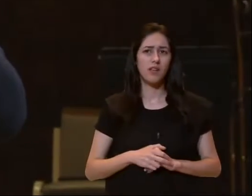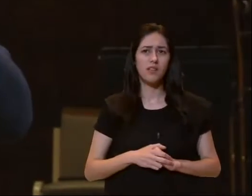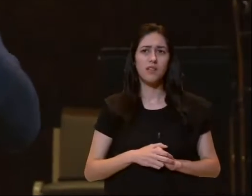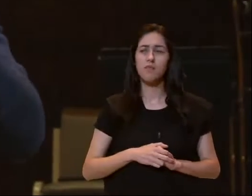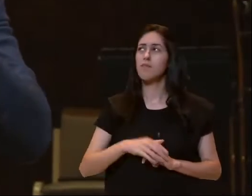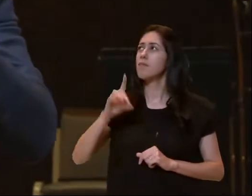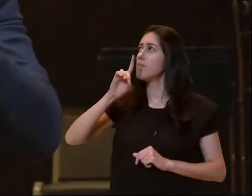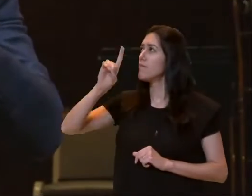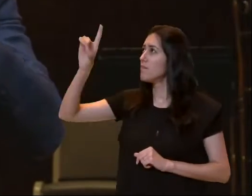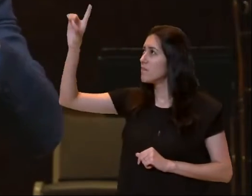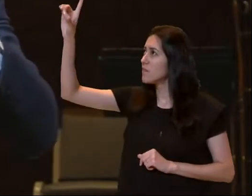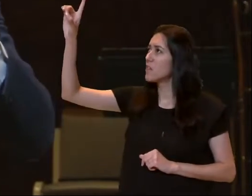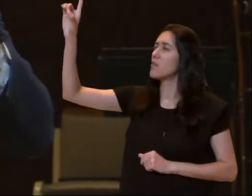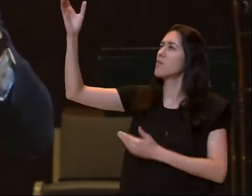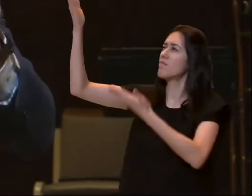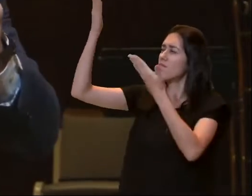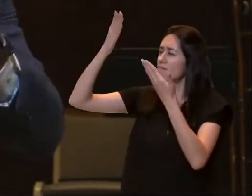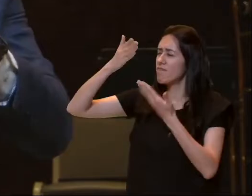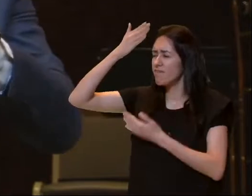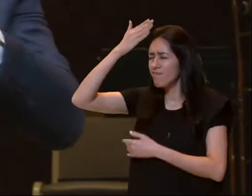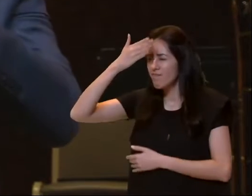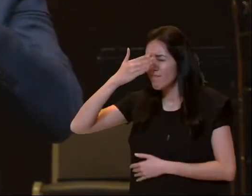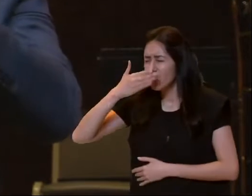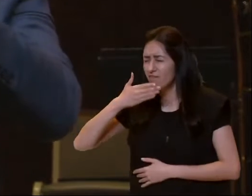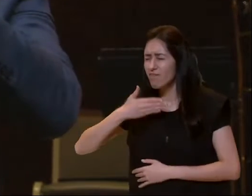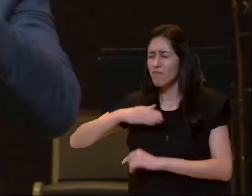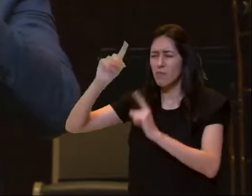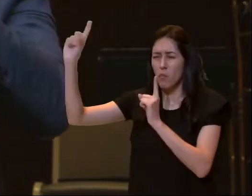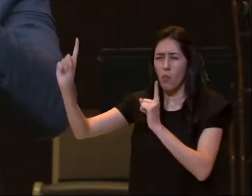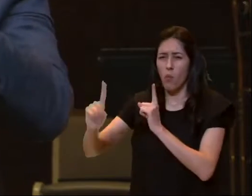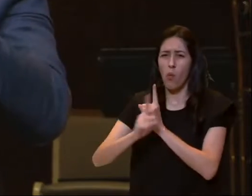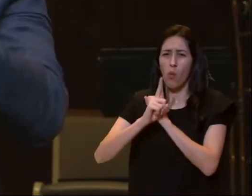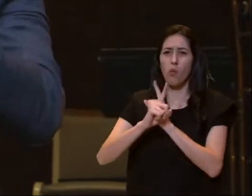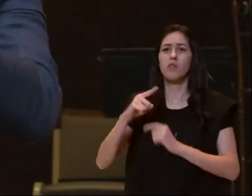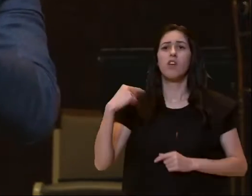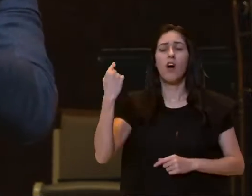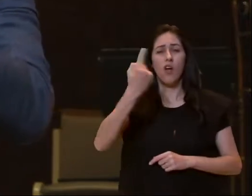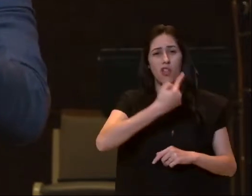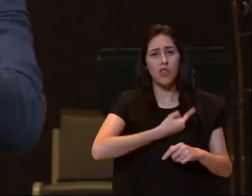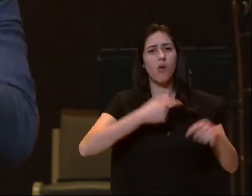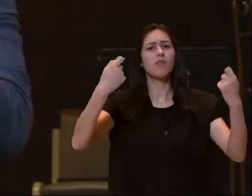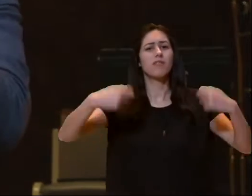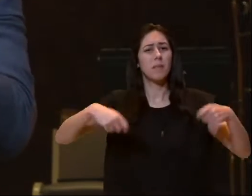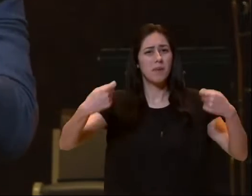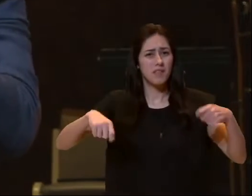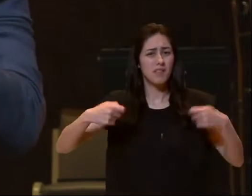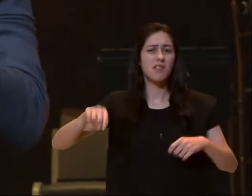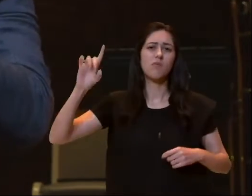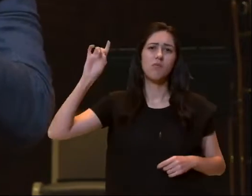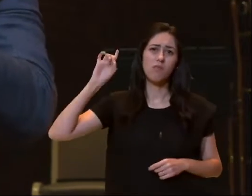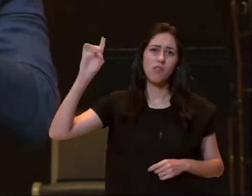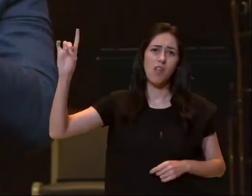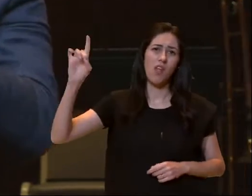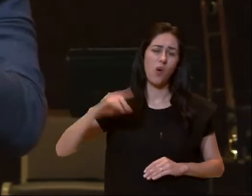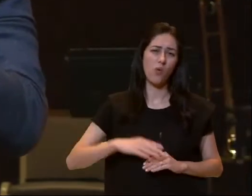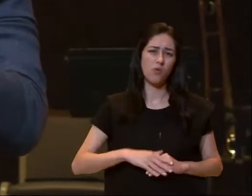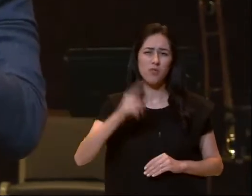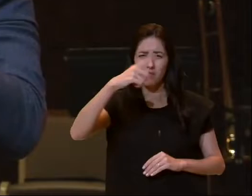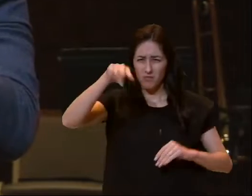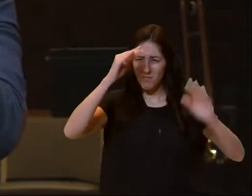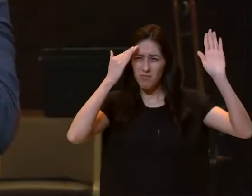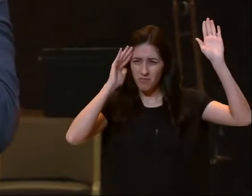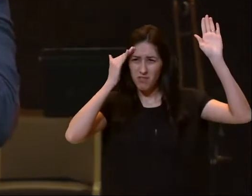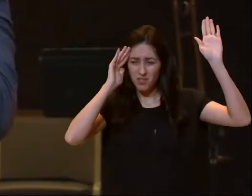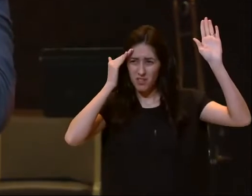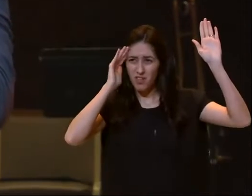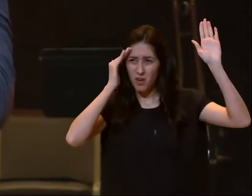do Senhor te alcance mais uma vez. Nós precisamos de Deus. Quantos entendem